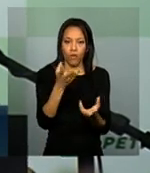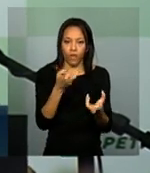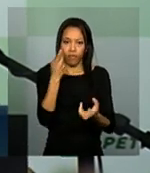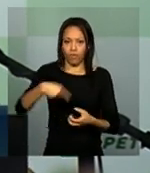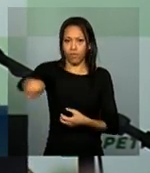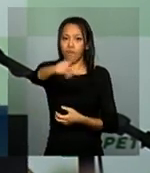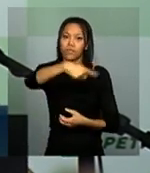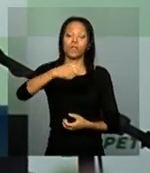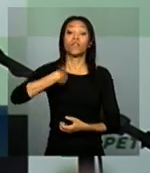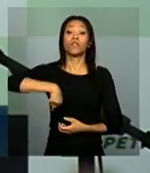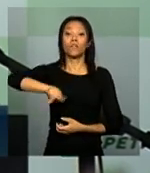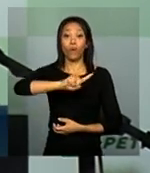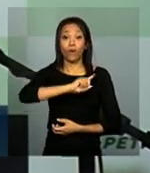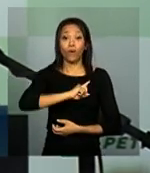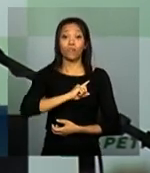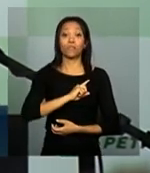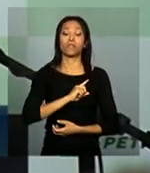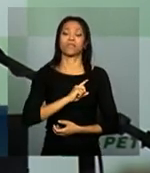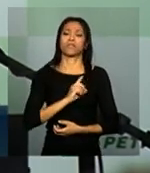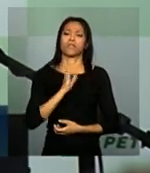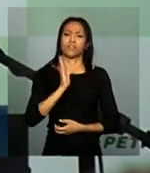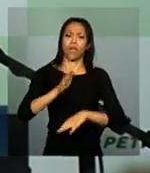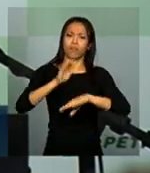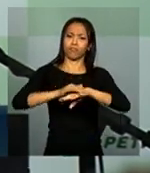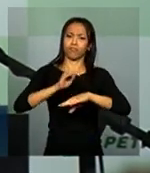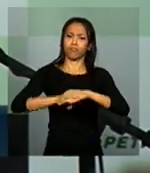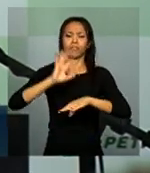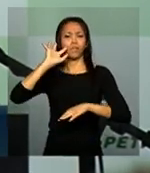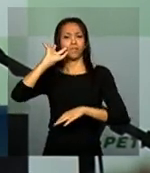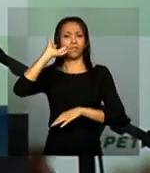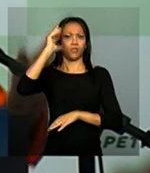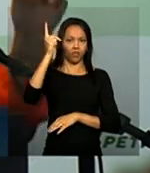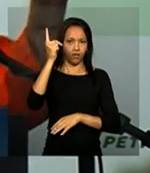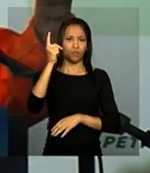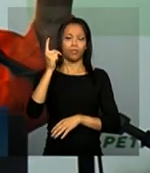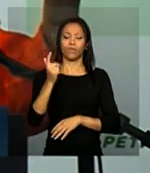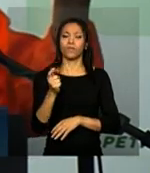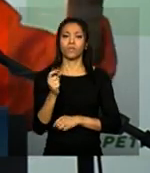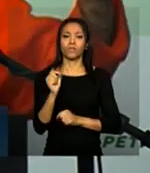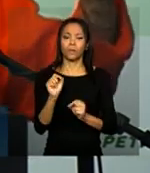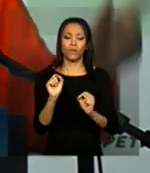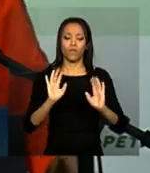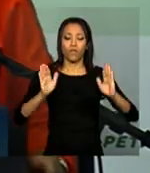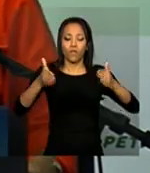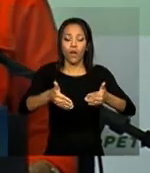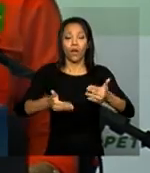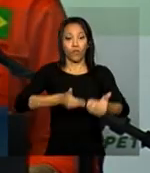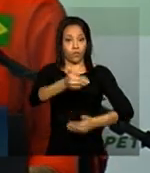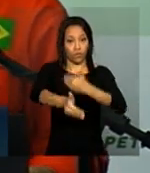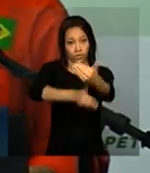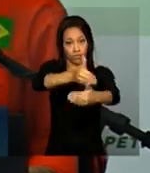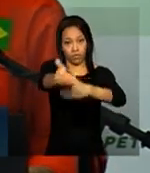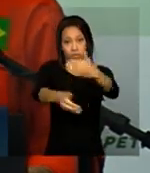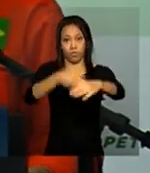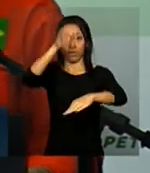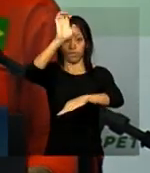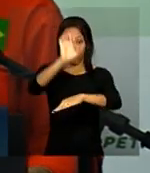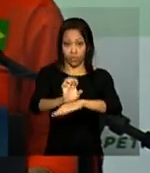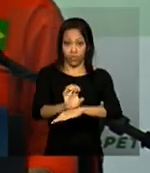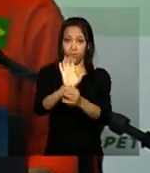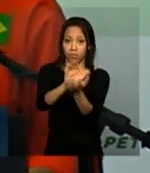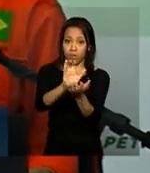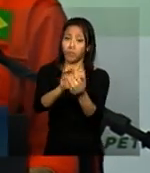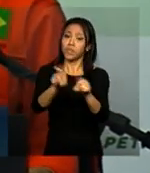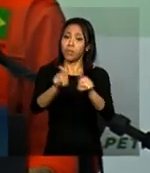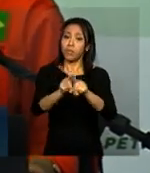que nós temos tomado decisões fundamentais em favor do desenvolvimento de Pernambuco e do